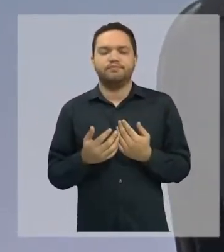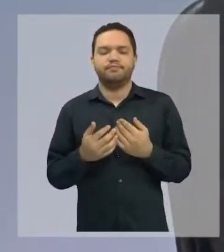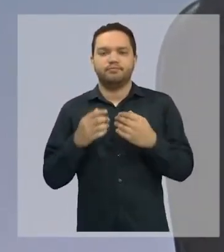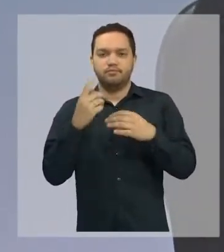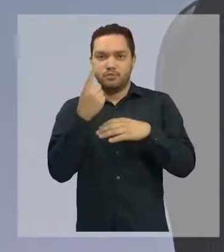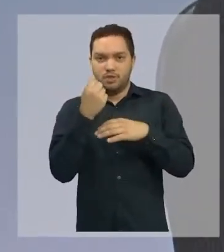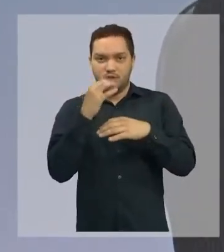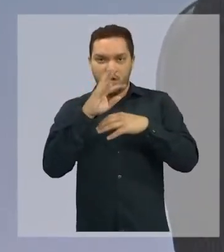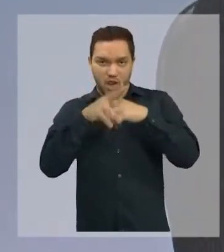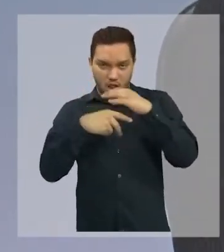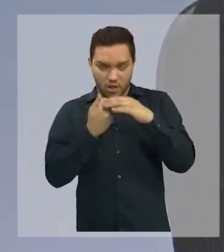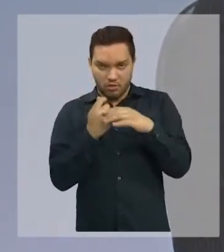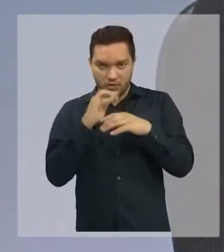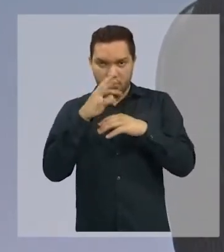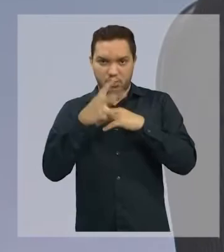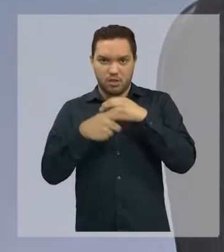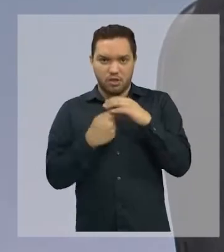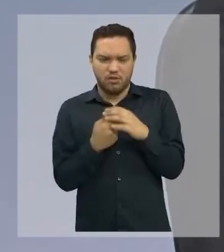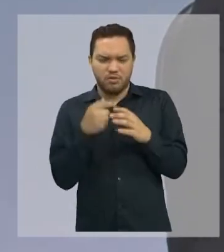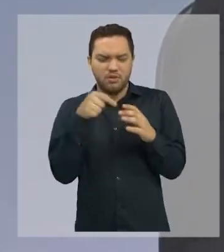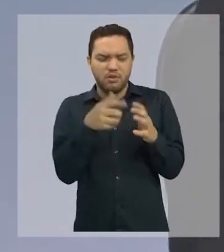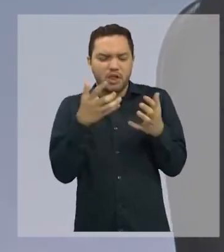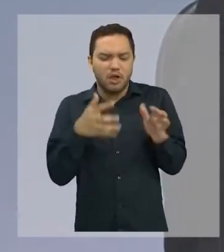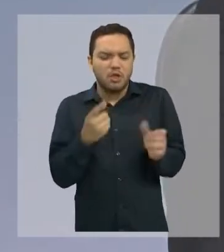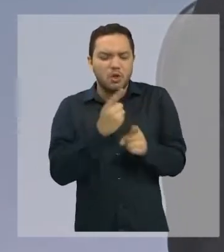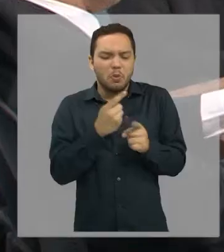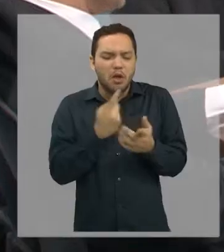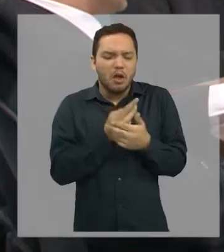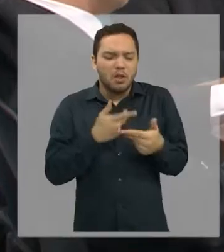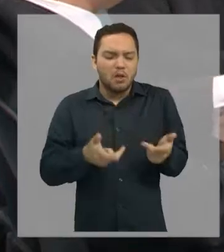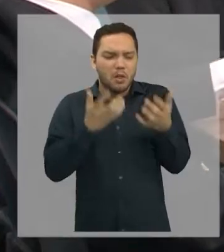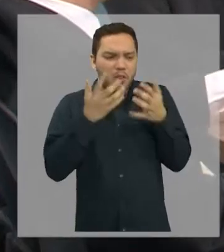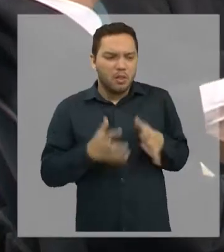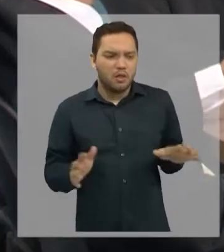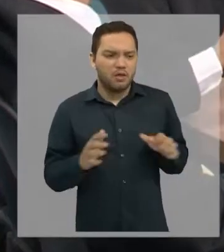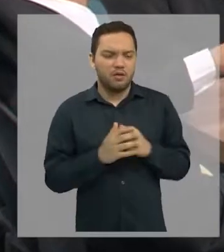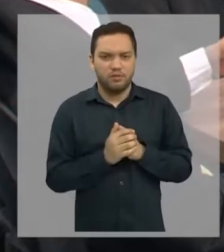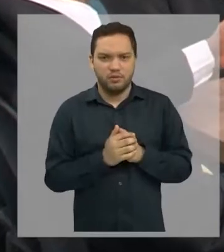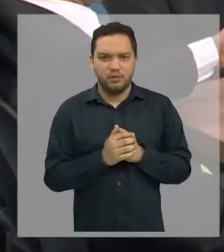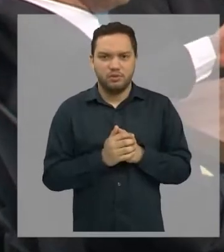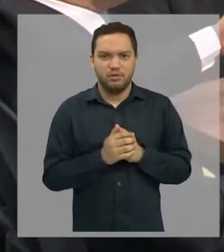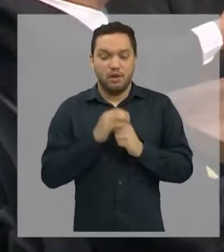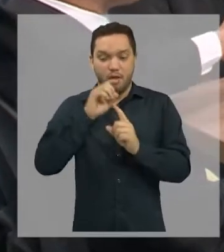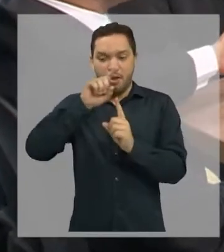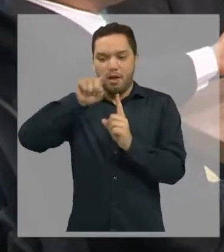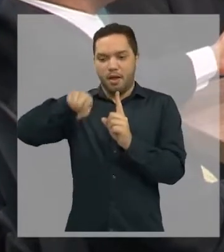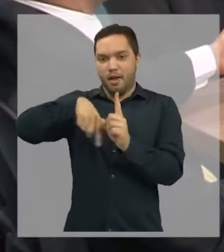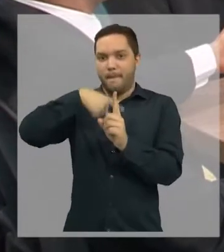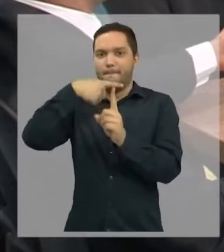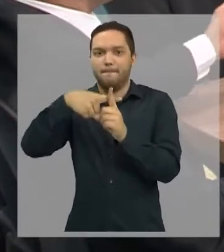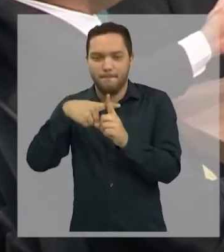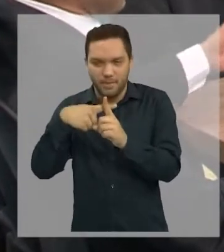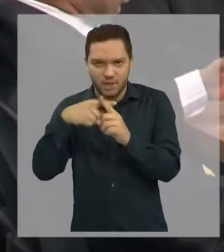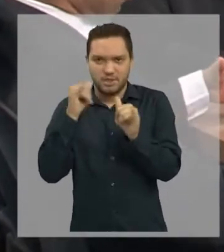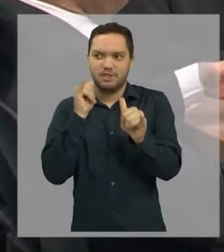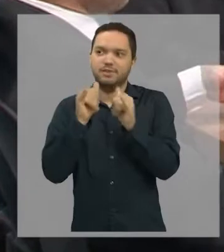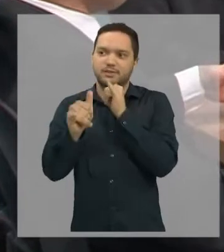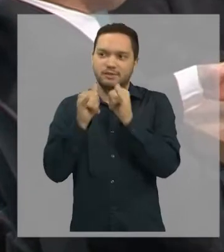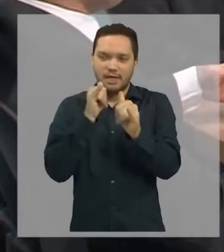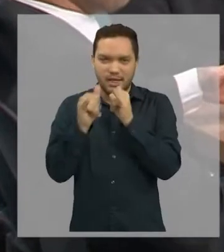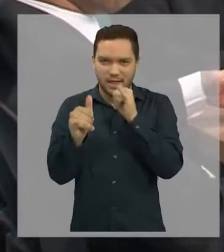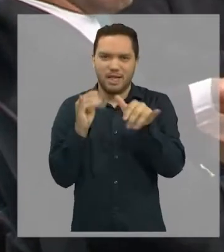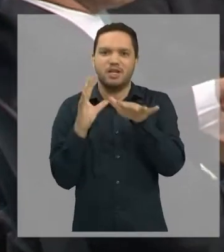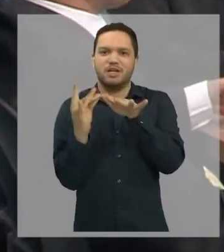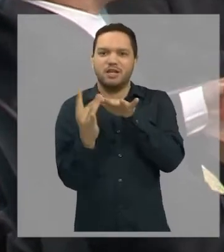esse modelo que você colocou diferente, de você não estar mais comprando, junto com as redes sociais, que aí a